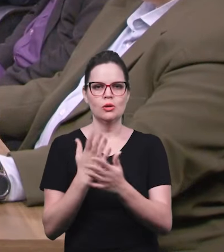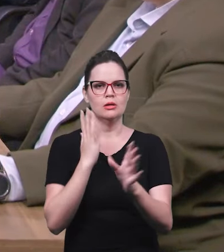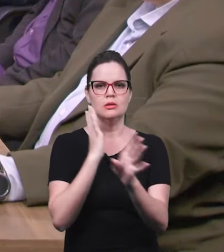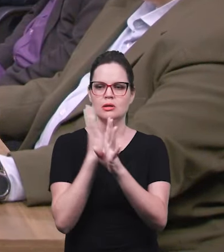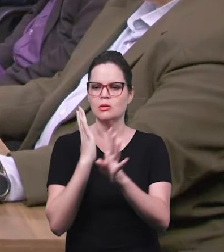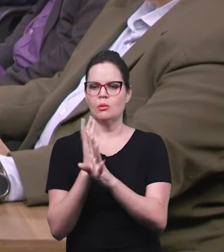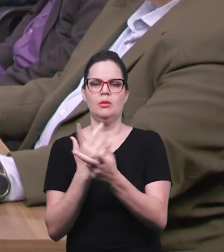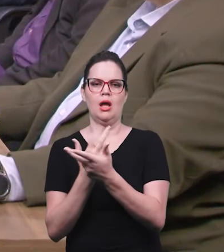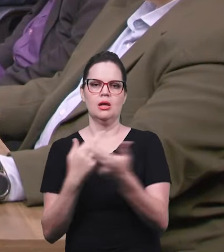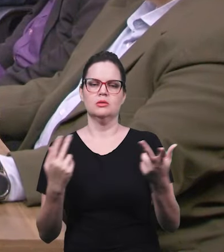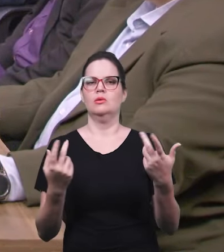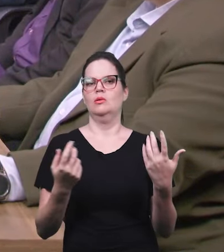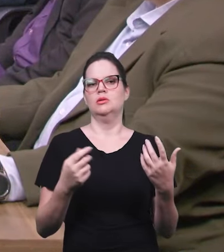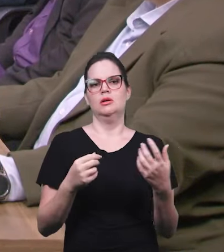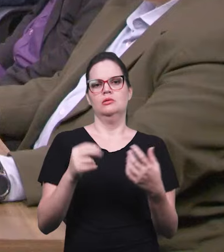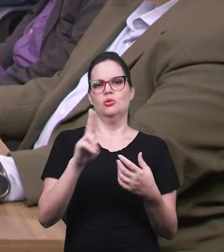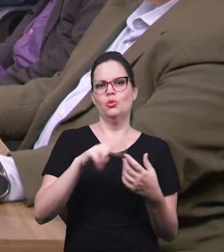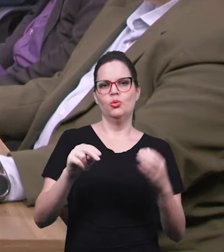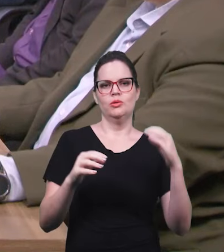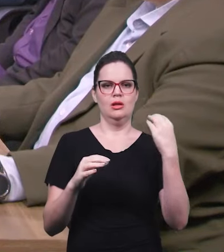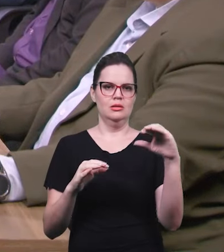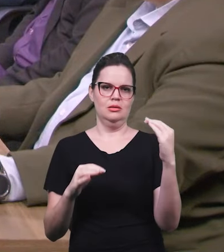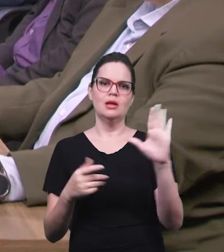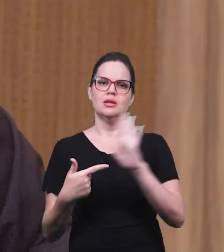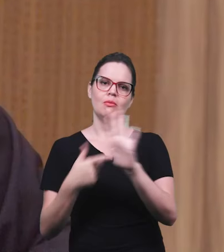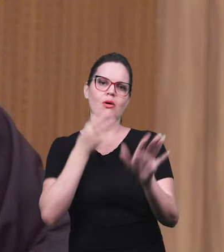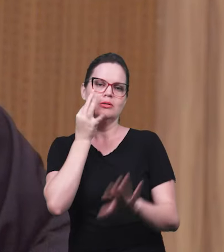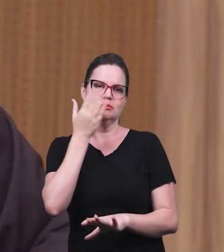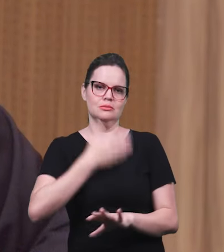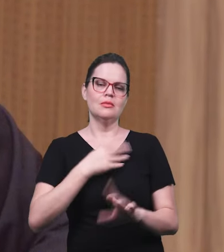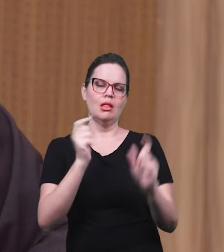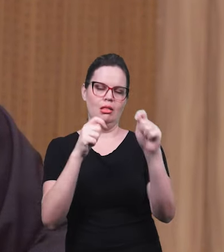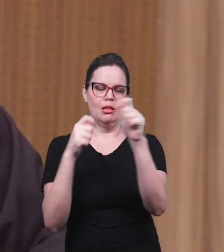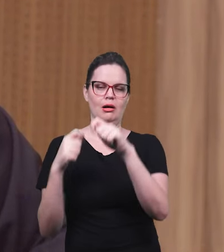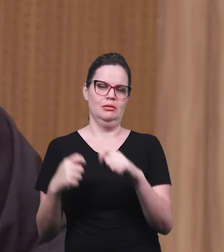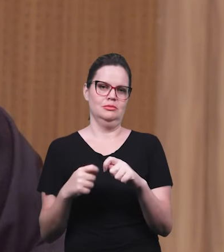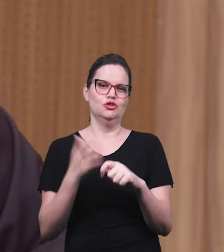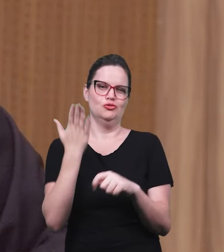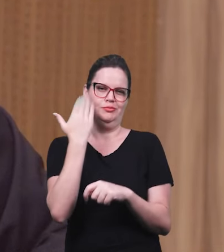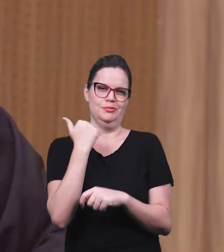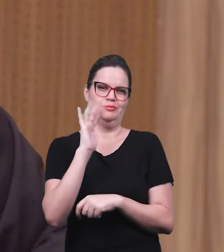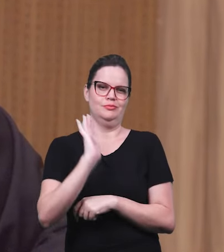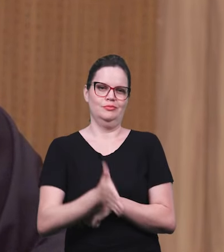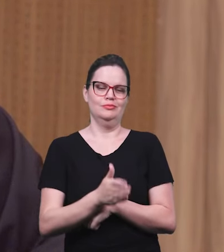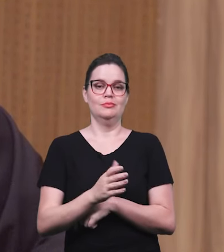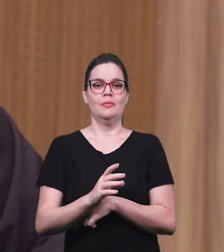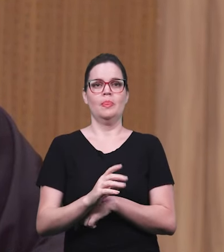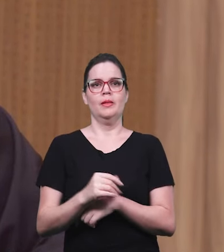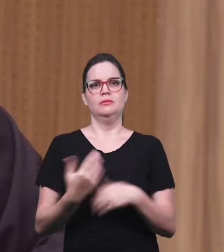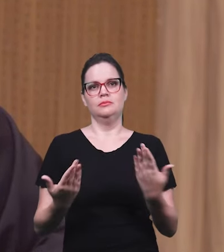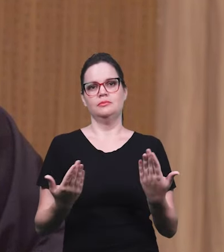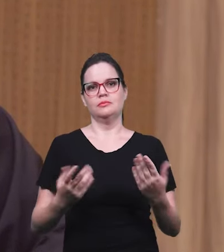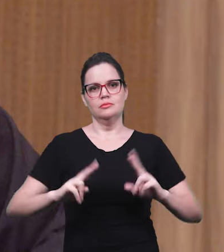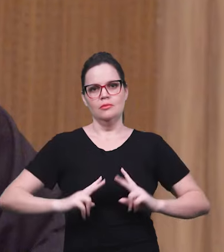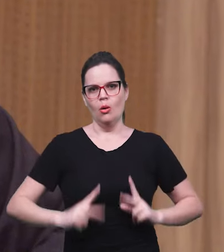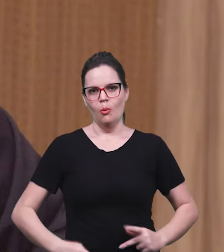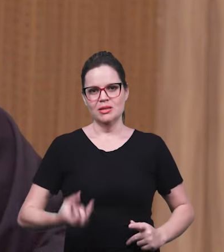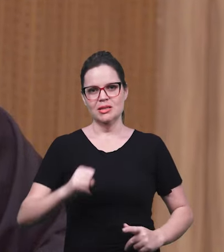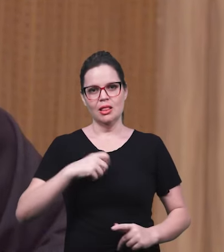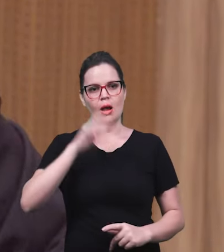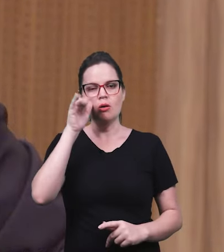coisas acontecerem. A ciência está aí mostrando isso. E o homem, com seu interesse, ele